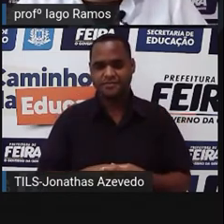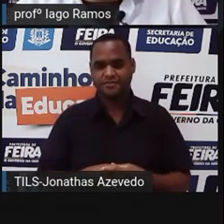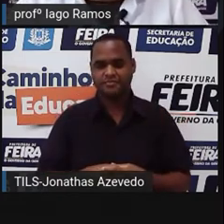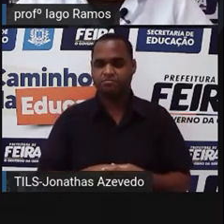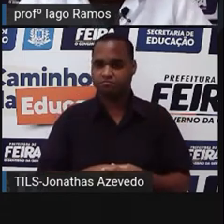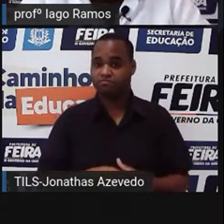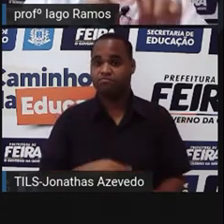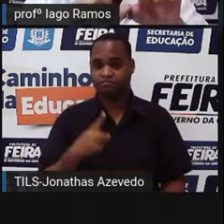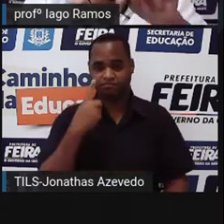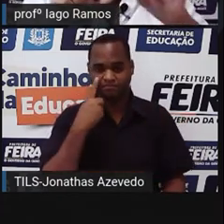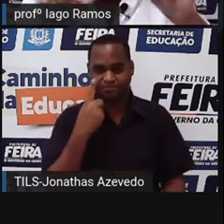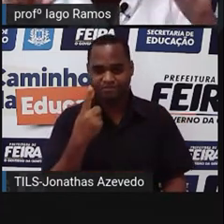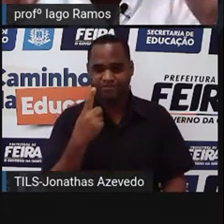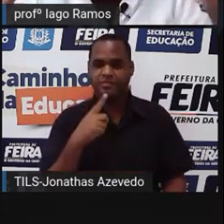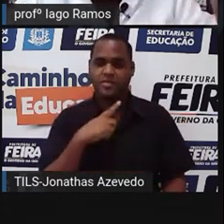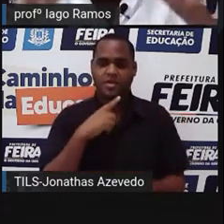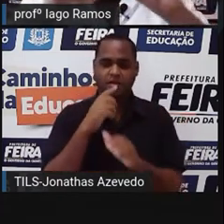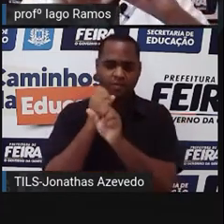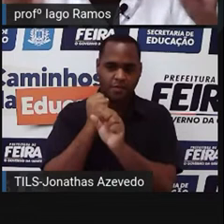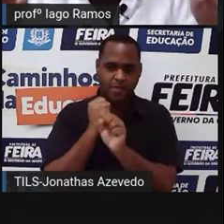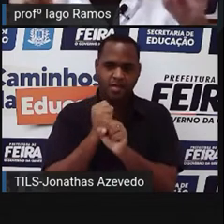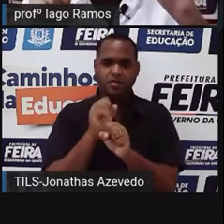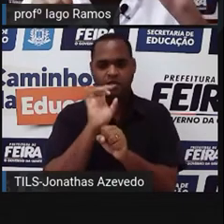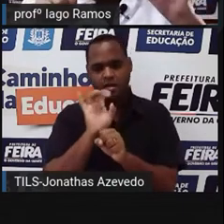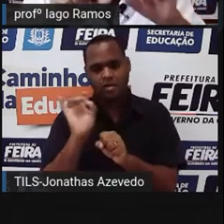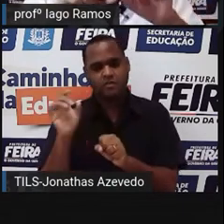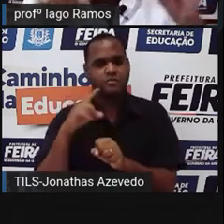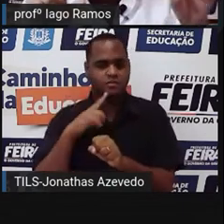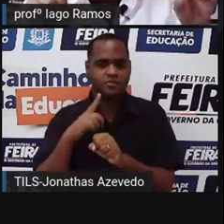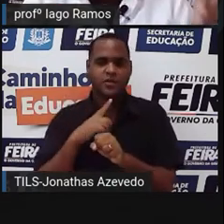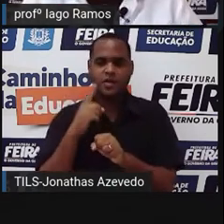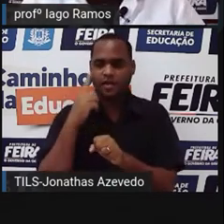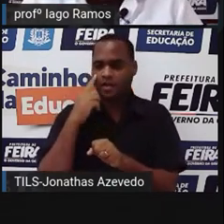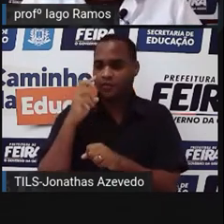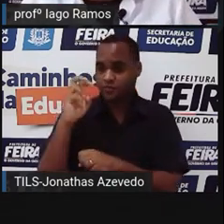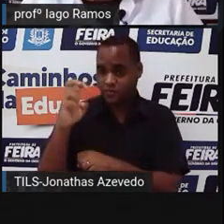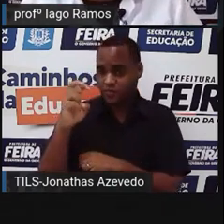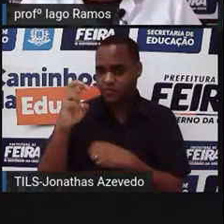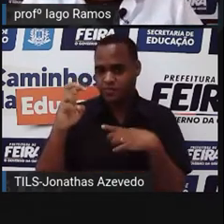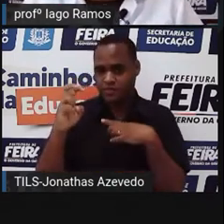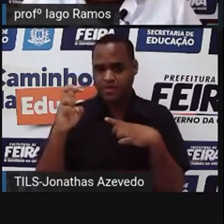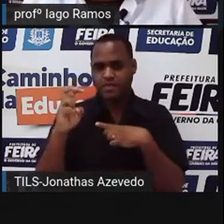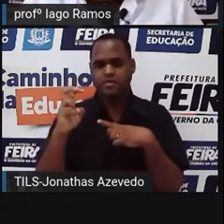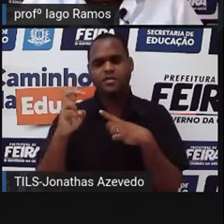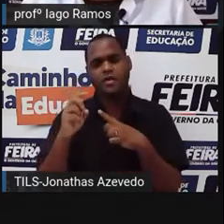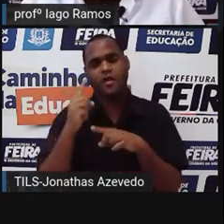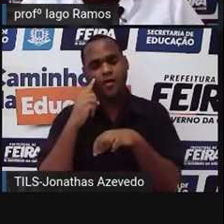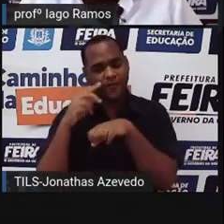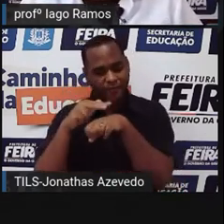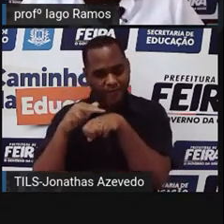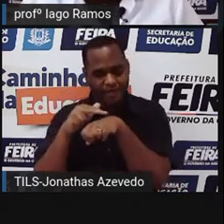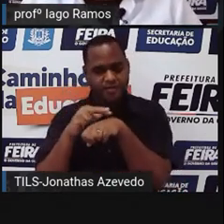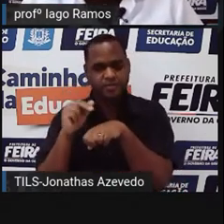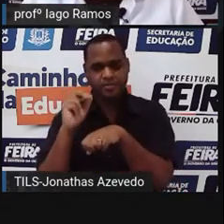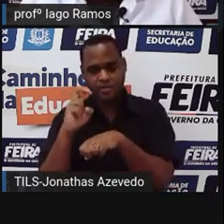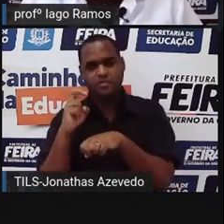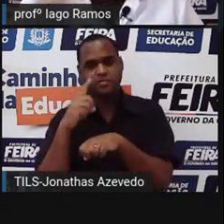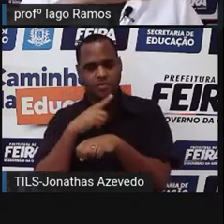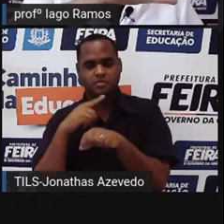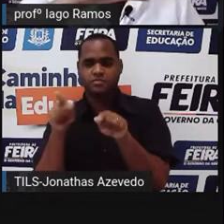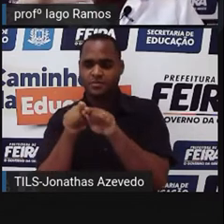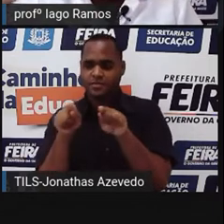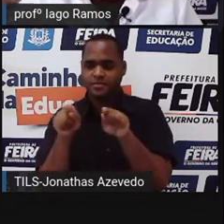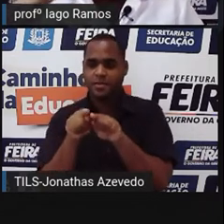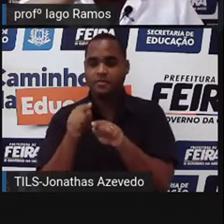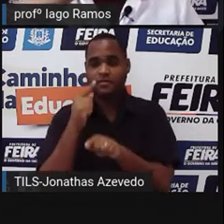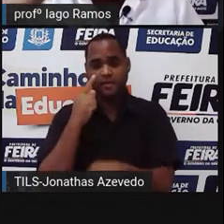E olha só, se eu contar aqui, ó, cada quadrado que tem nas linhas, ó, cinco quadrados aqui, no verde, cinco quadrados também.